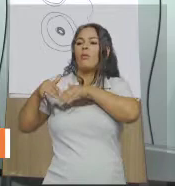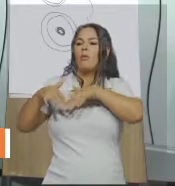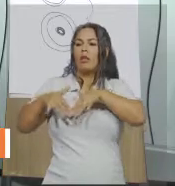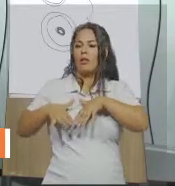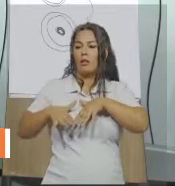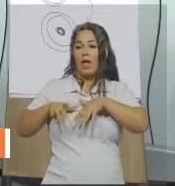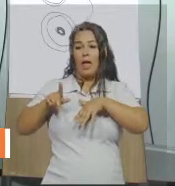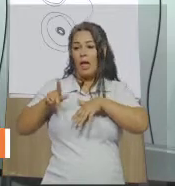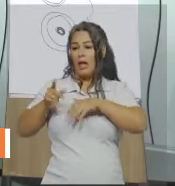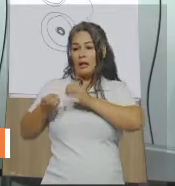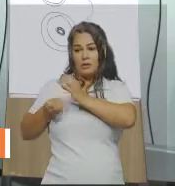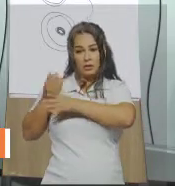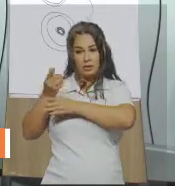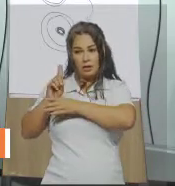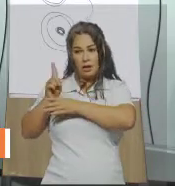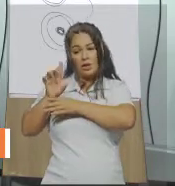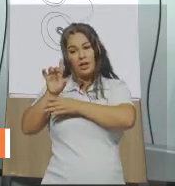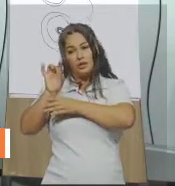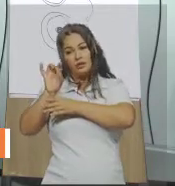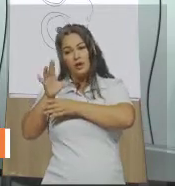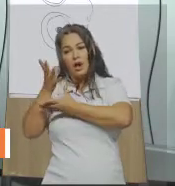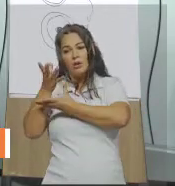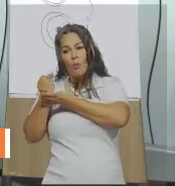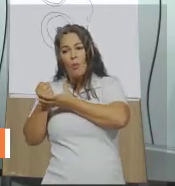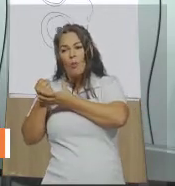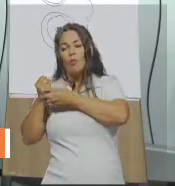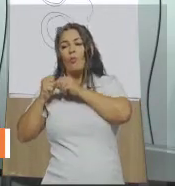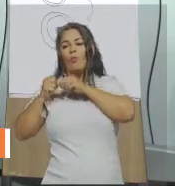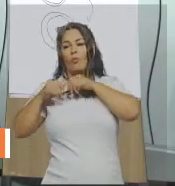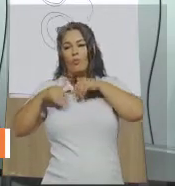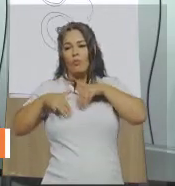produz esses hormônios.